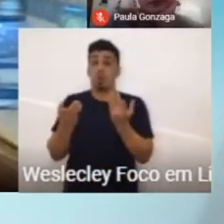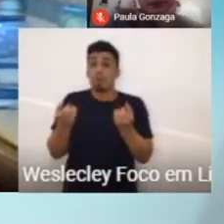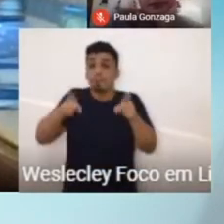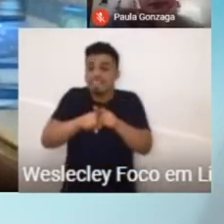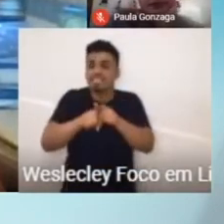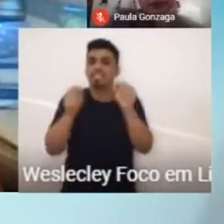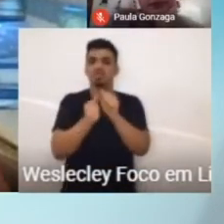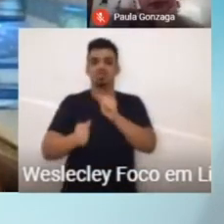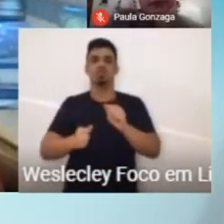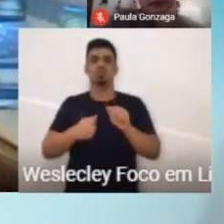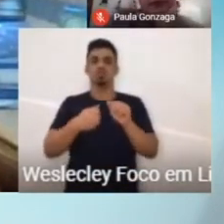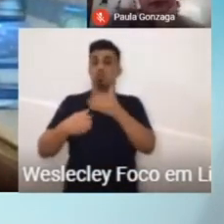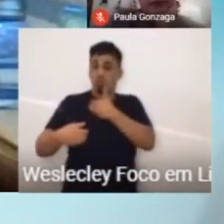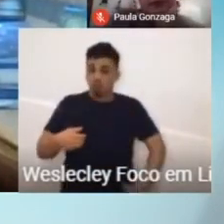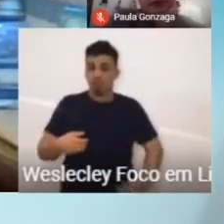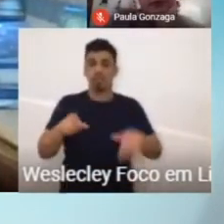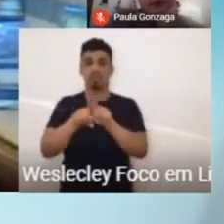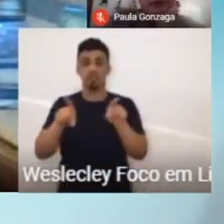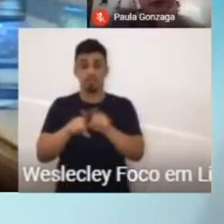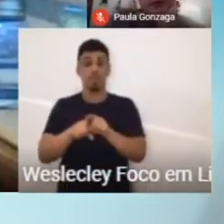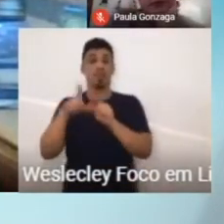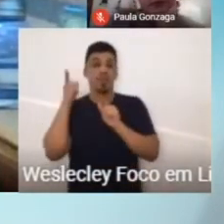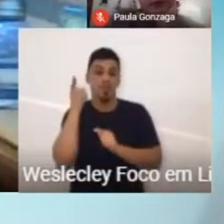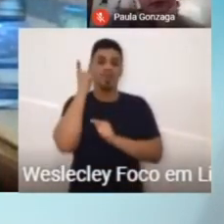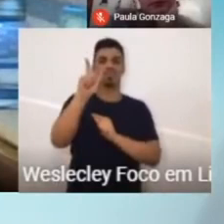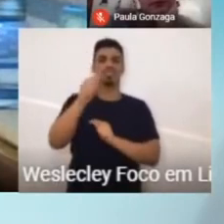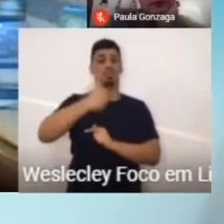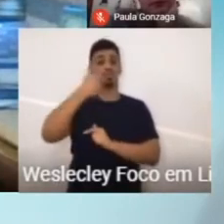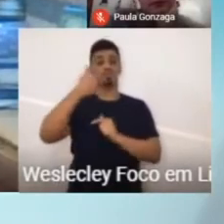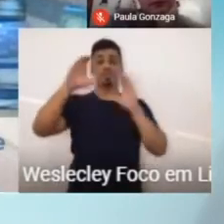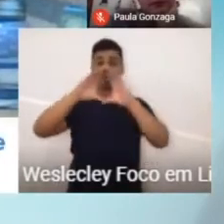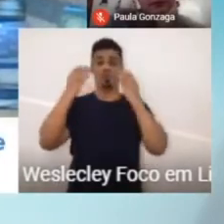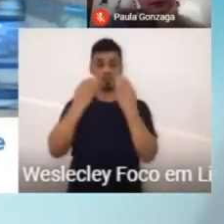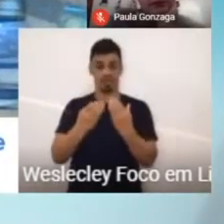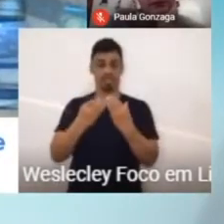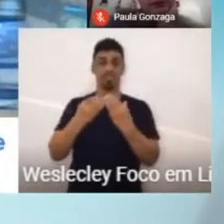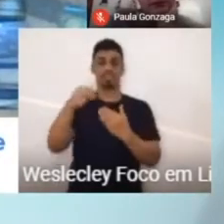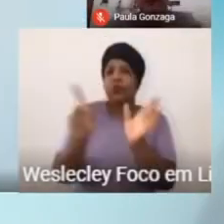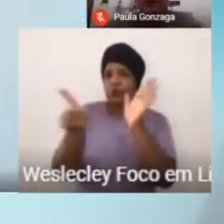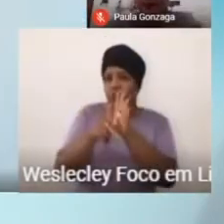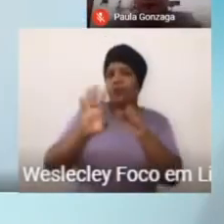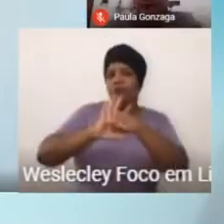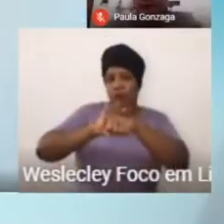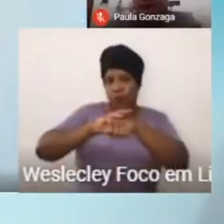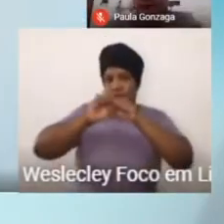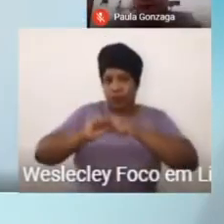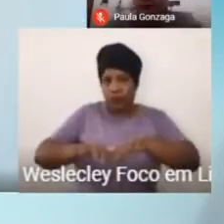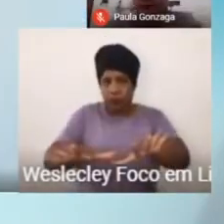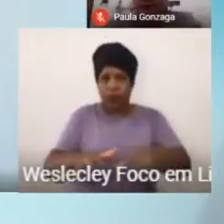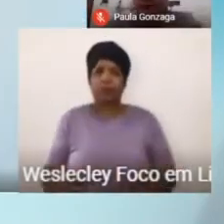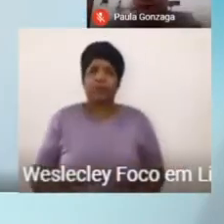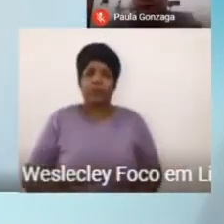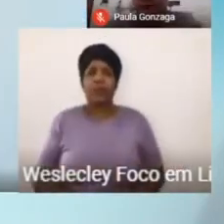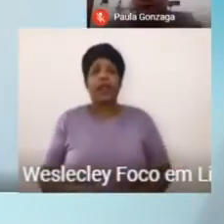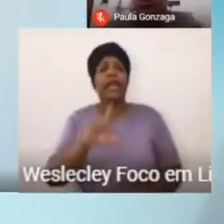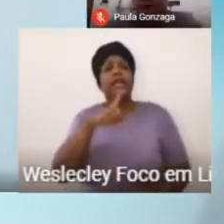conferir o debate na íntegra, acessando o canal do Conselho no YouTube ou assistir no Facebook do CFP. Em alusão ao Dia